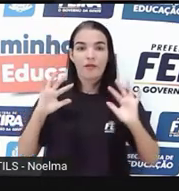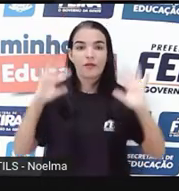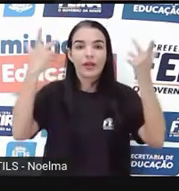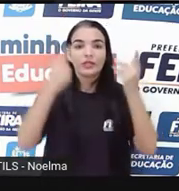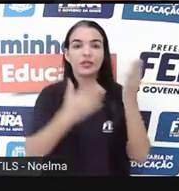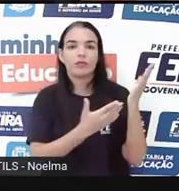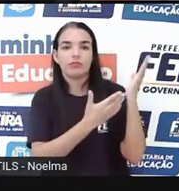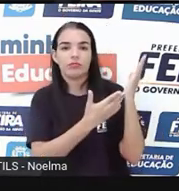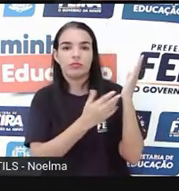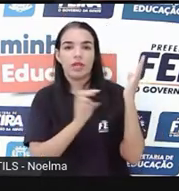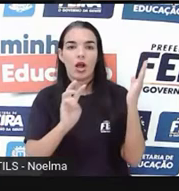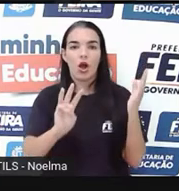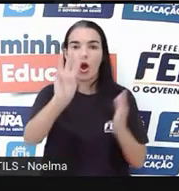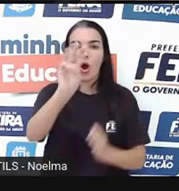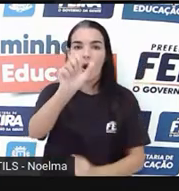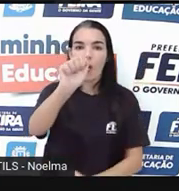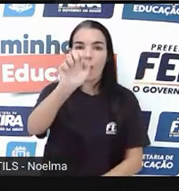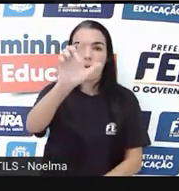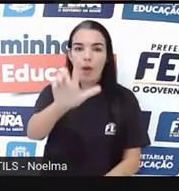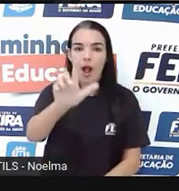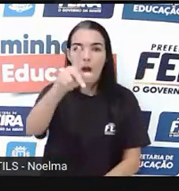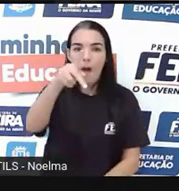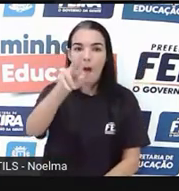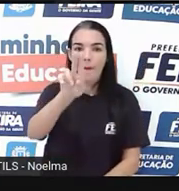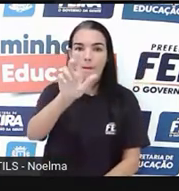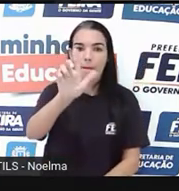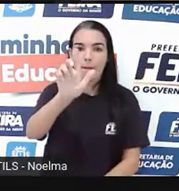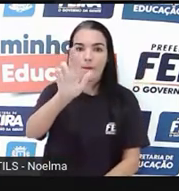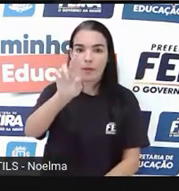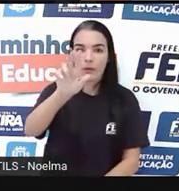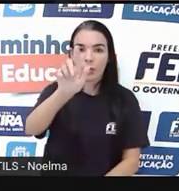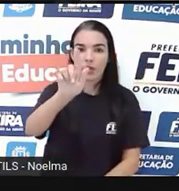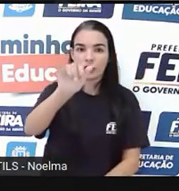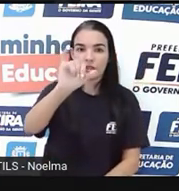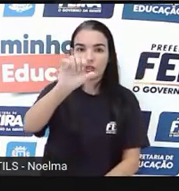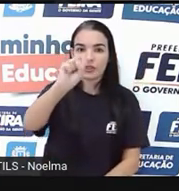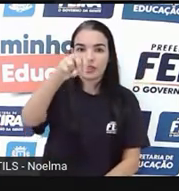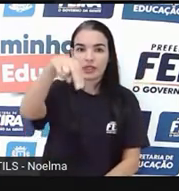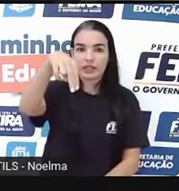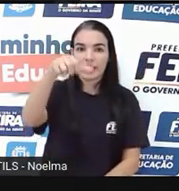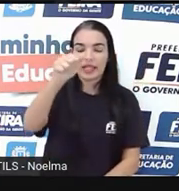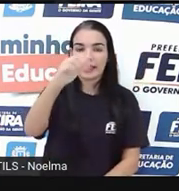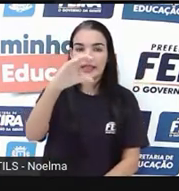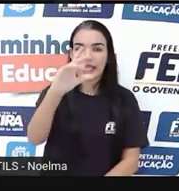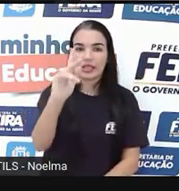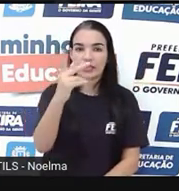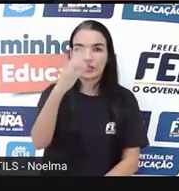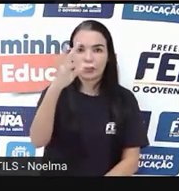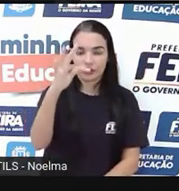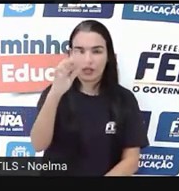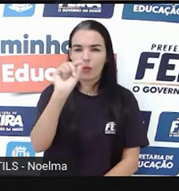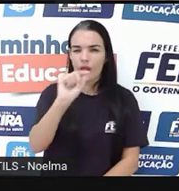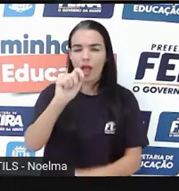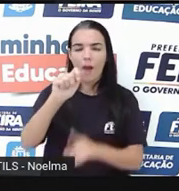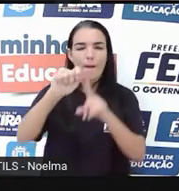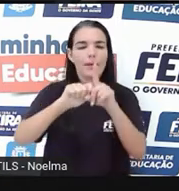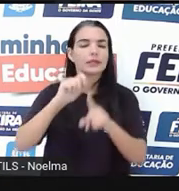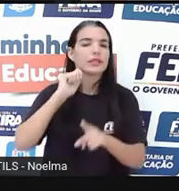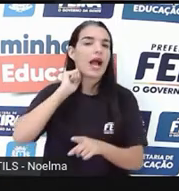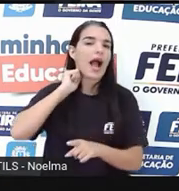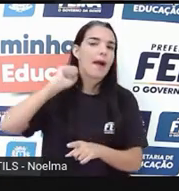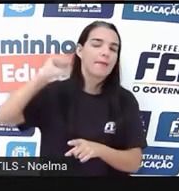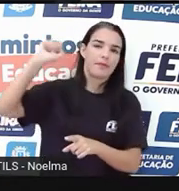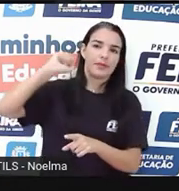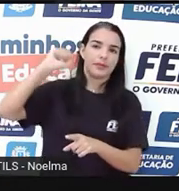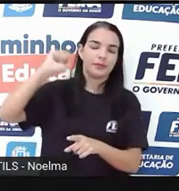alemão, Walpurgisnacht, que acontece no mês de abril. E eles celebram a reunião de bruxos